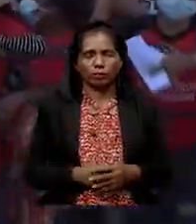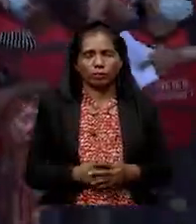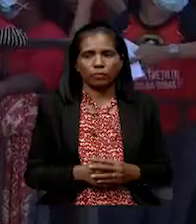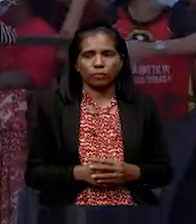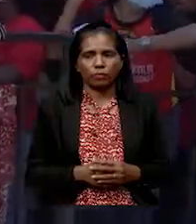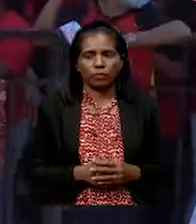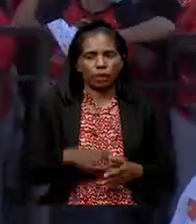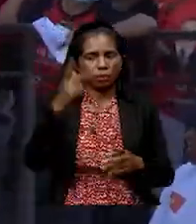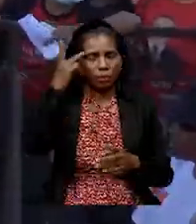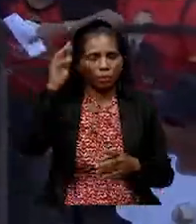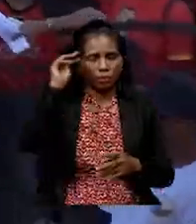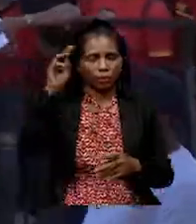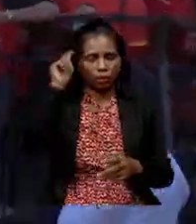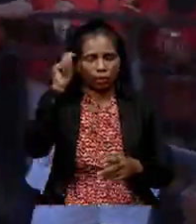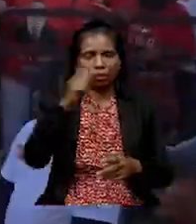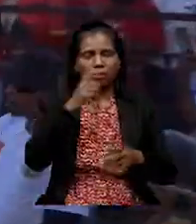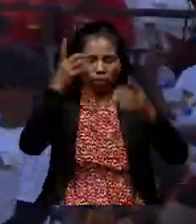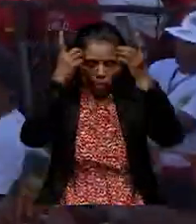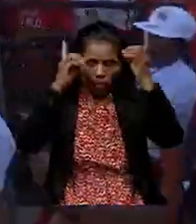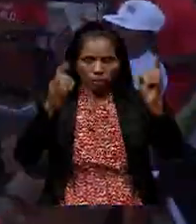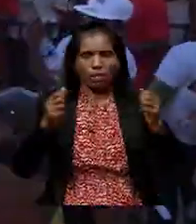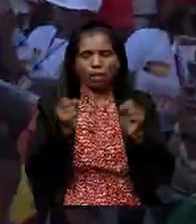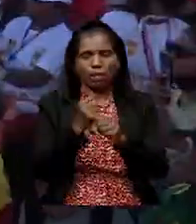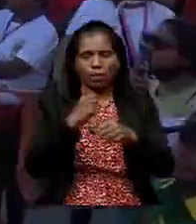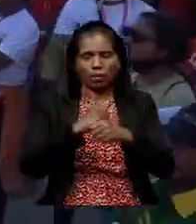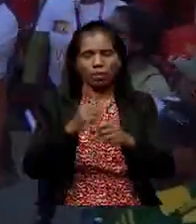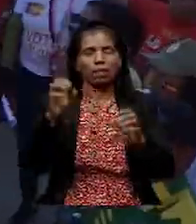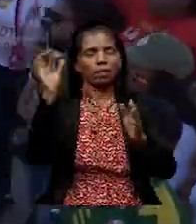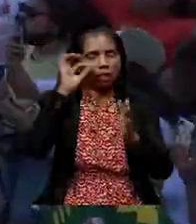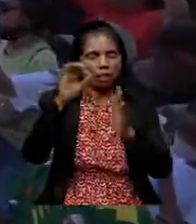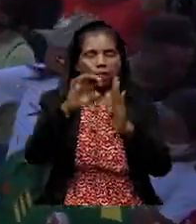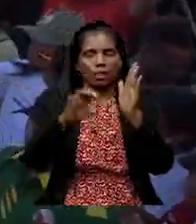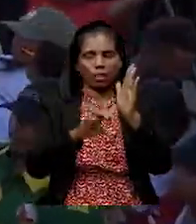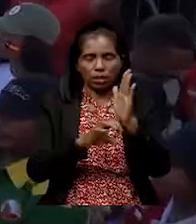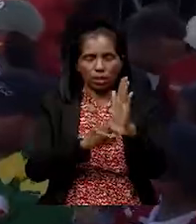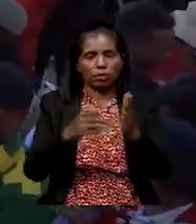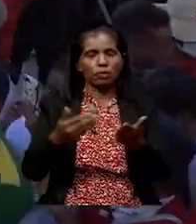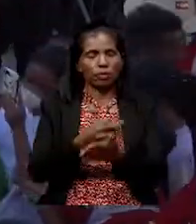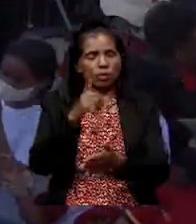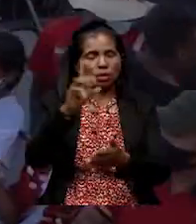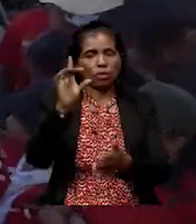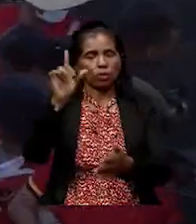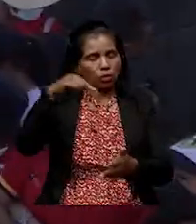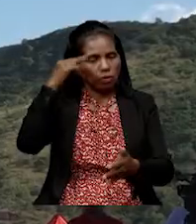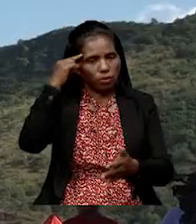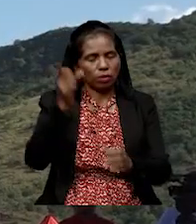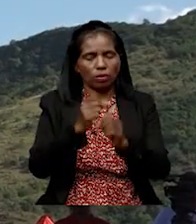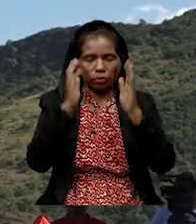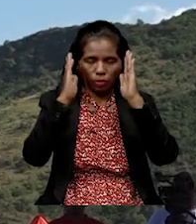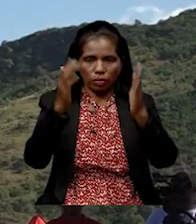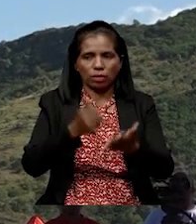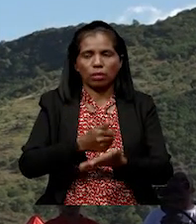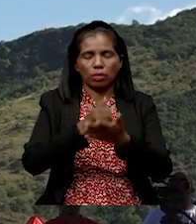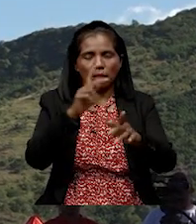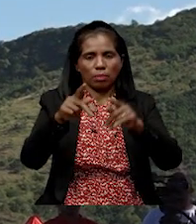Razão primeiro-ministro tal matan duak decide criatan secretário de Estado fong ida e o oitavo governo constitucional, onde tal mata batimaroan